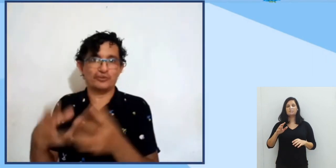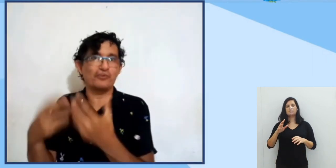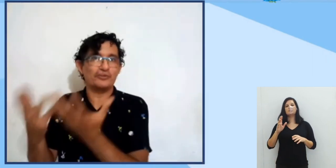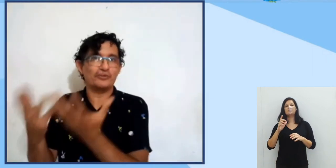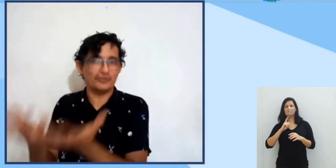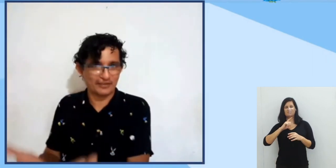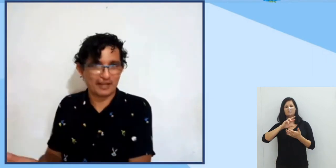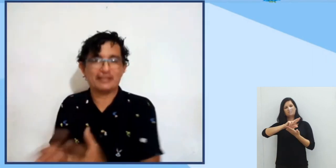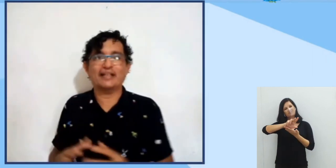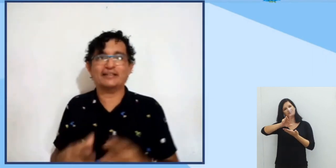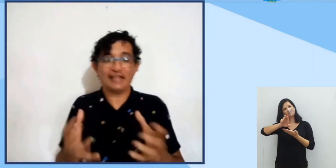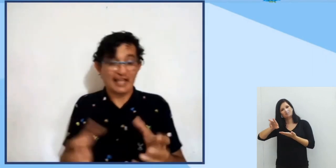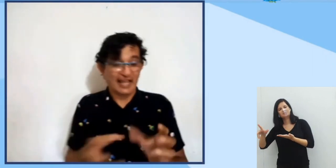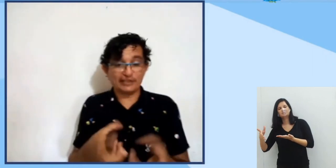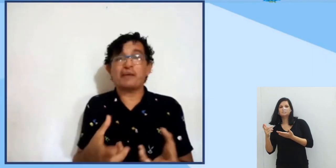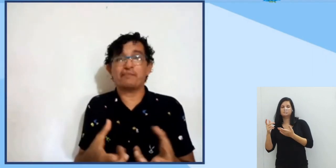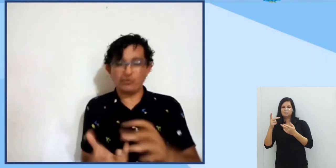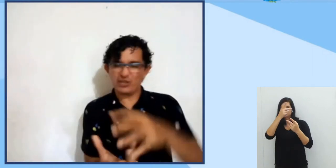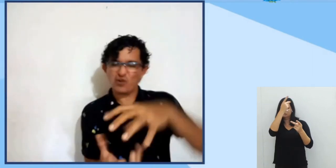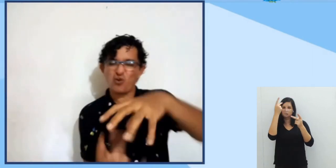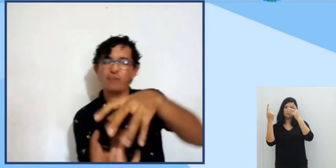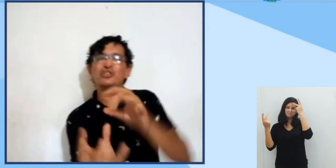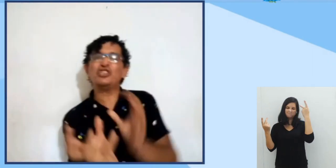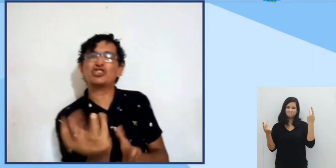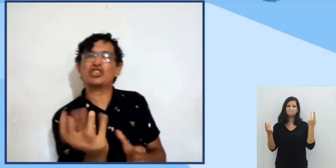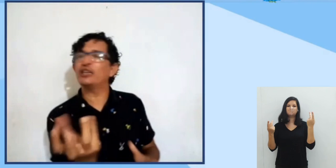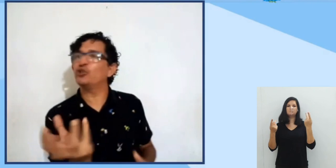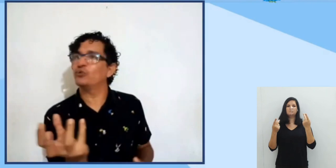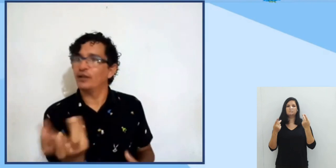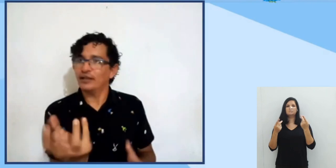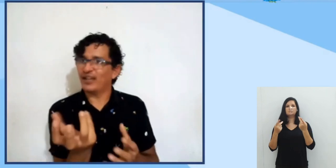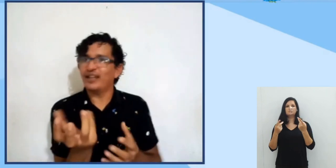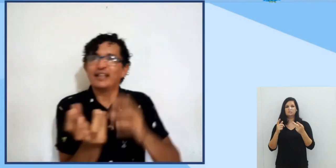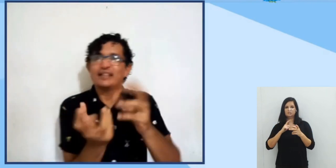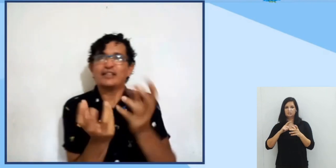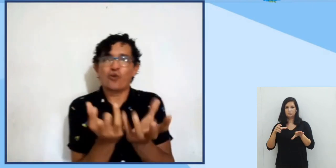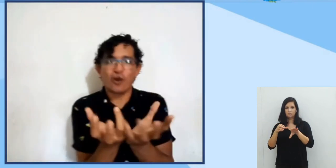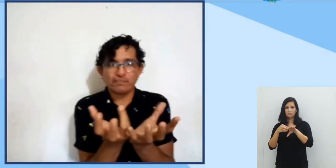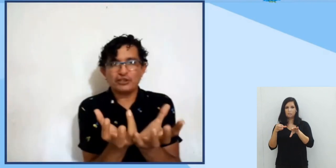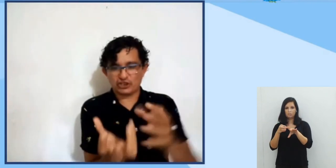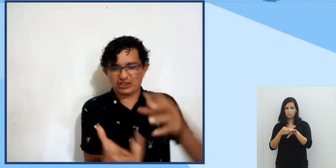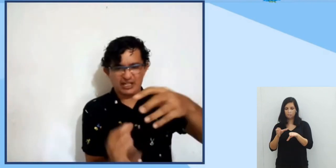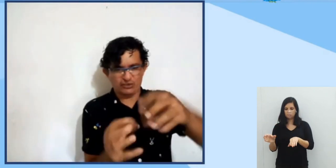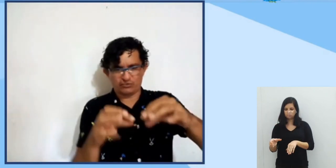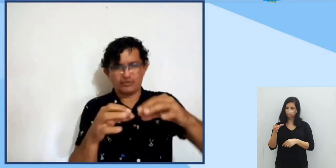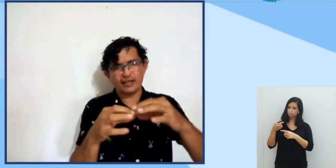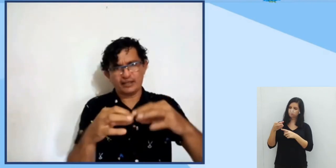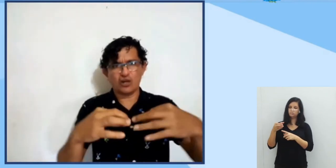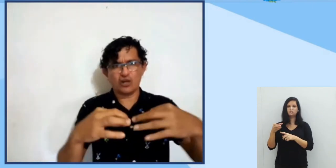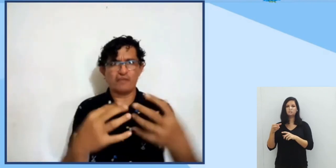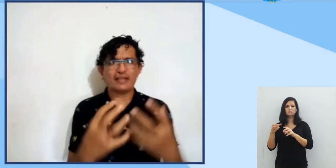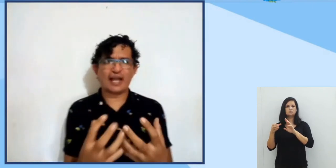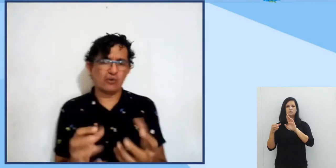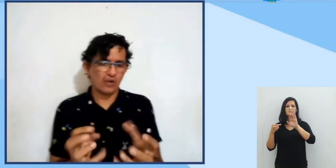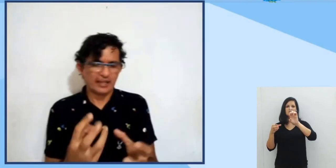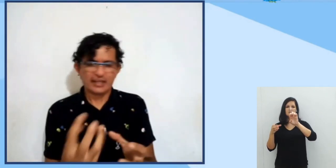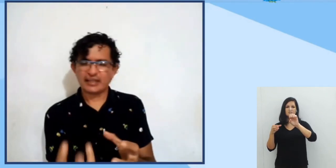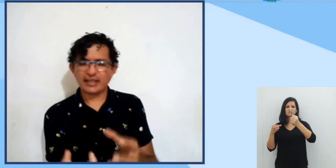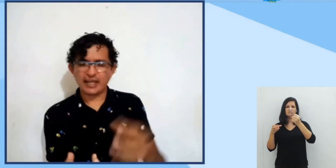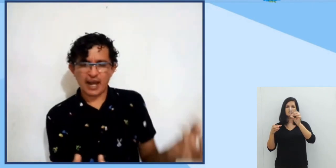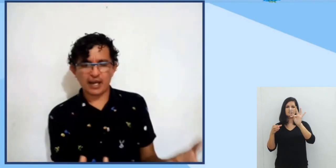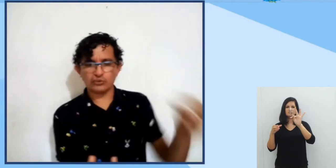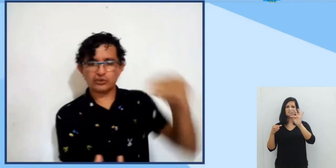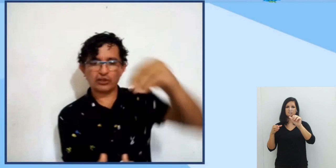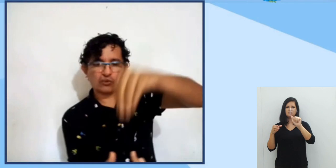muitos habitantes, eles bebiam em copo de estanho, né? Em copo de estanho, né? Que é um